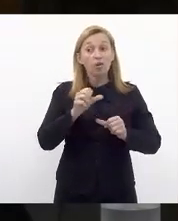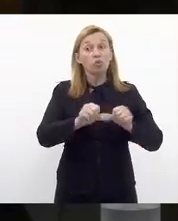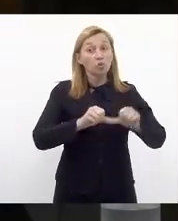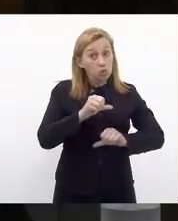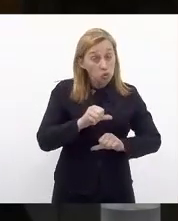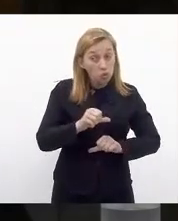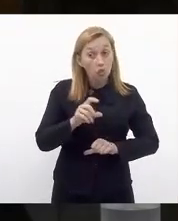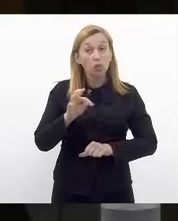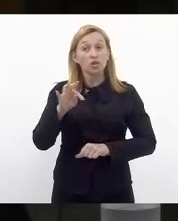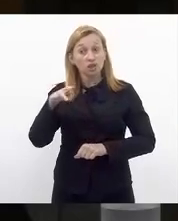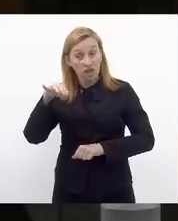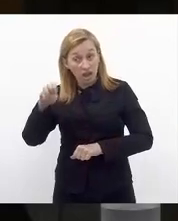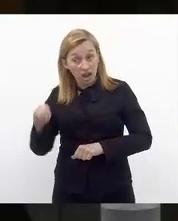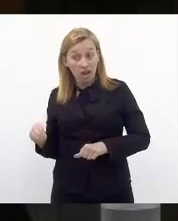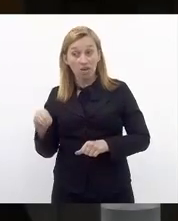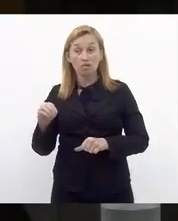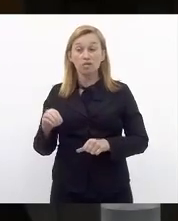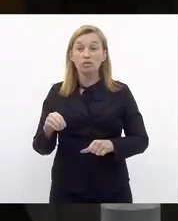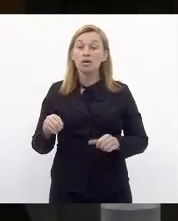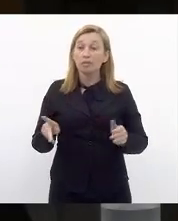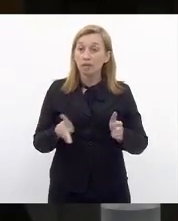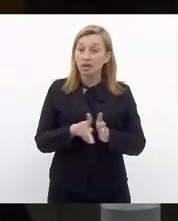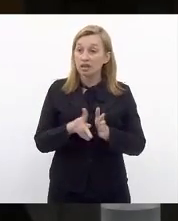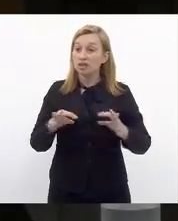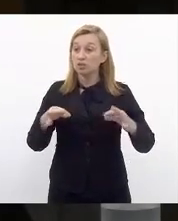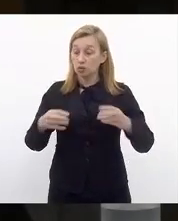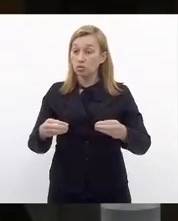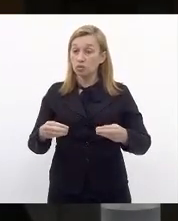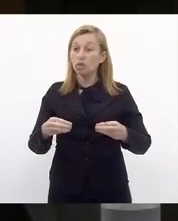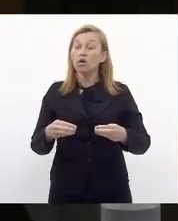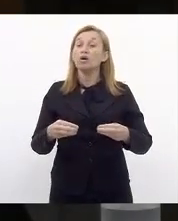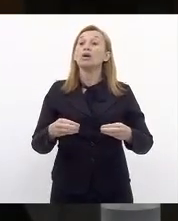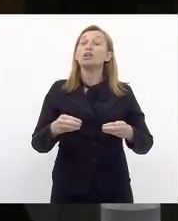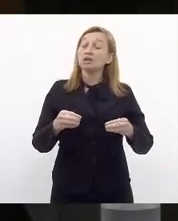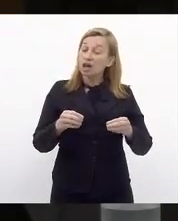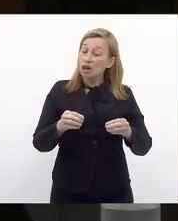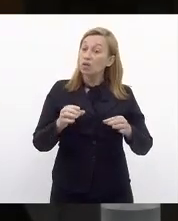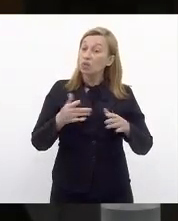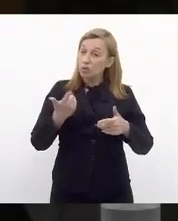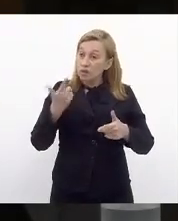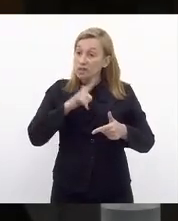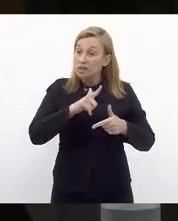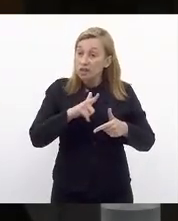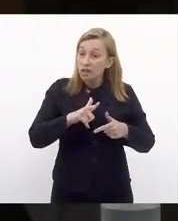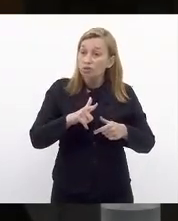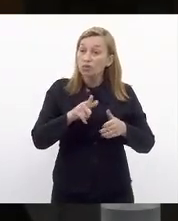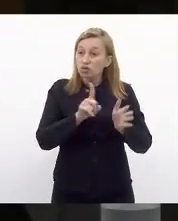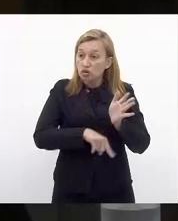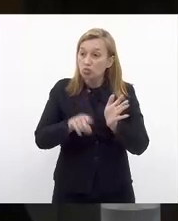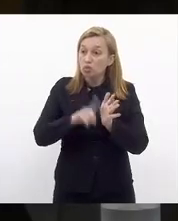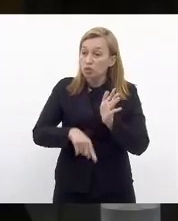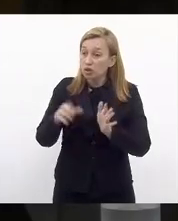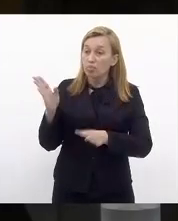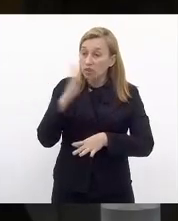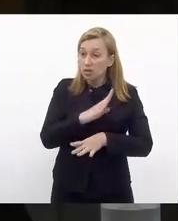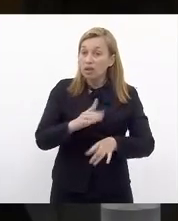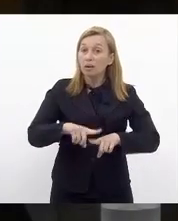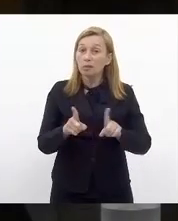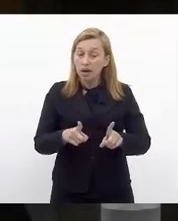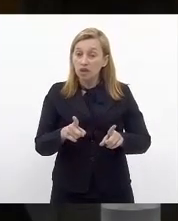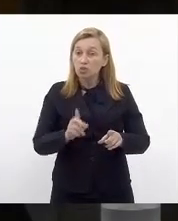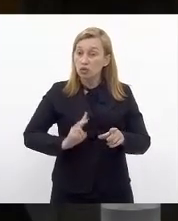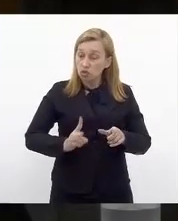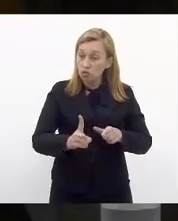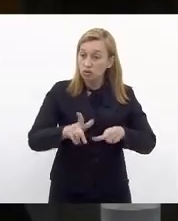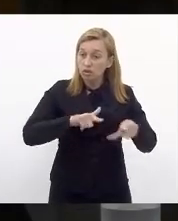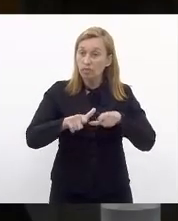a licença-prêmio não vai mais acabar a gente tá conseguindo esvaziar Esse pacote de maldades mas ainda estamos aqui